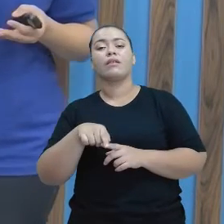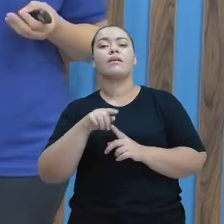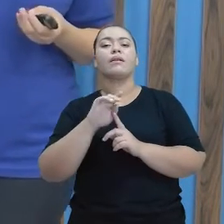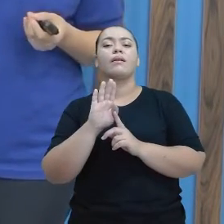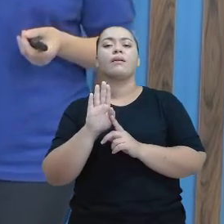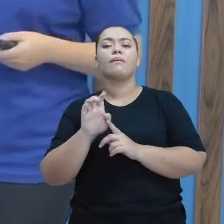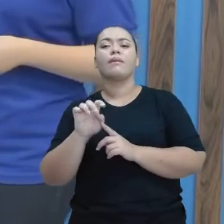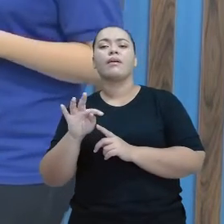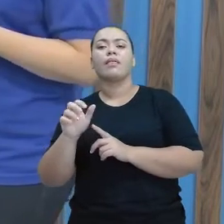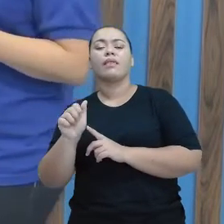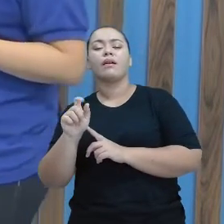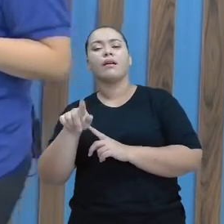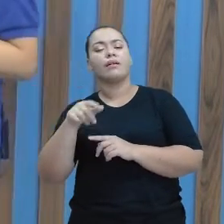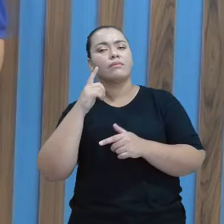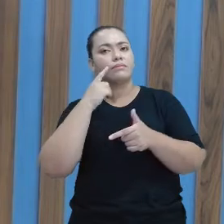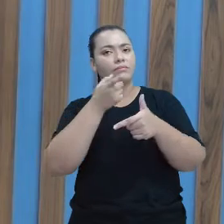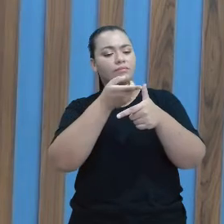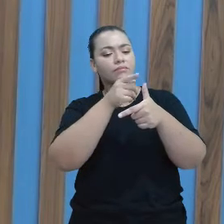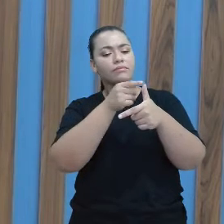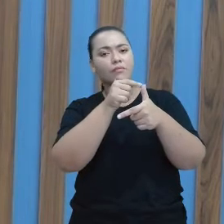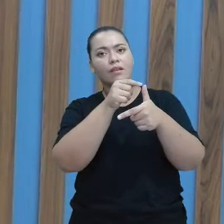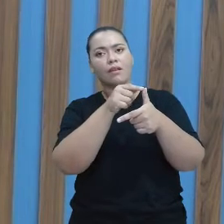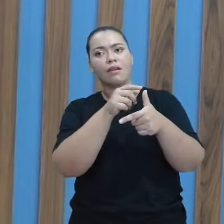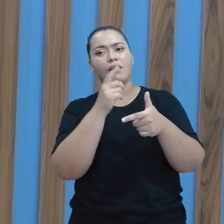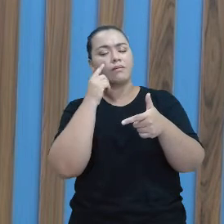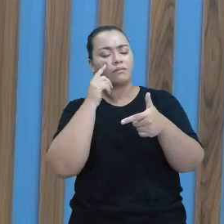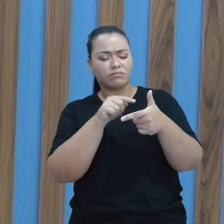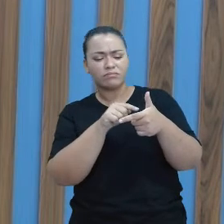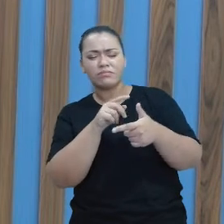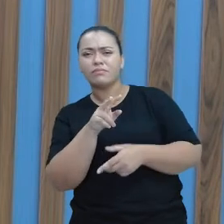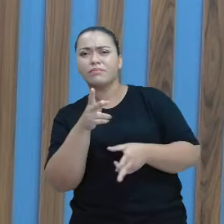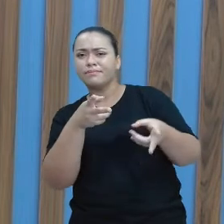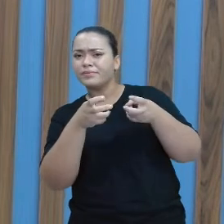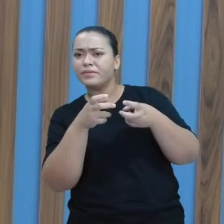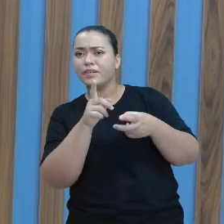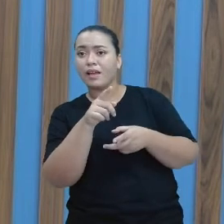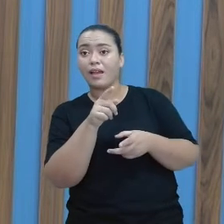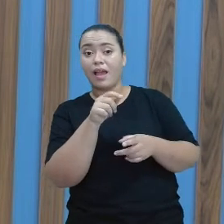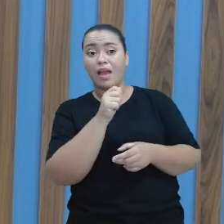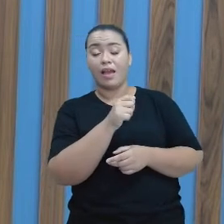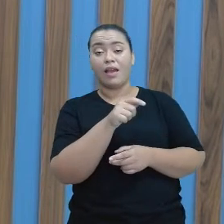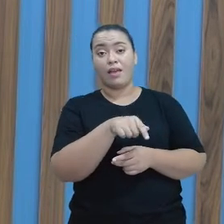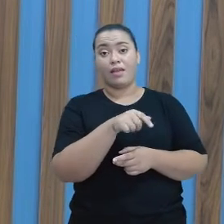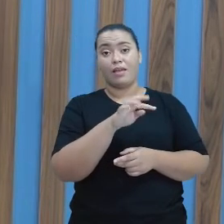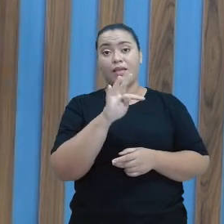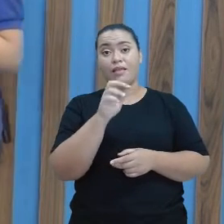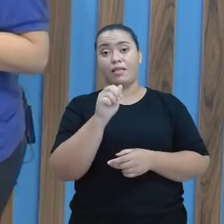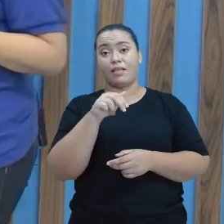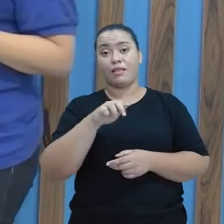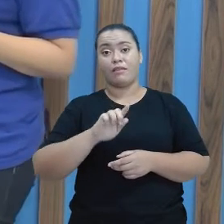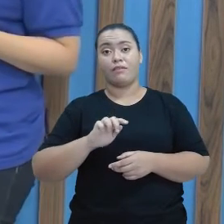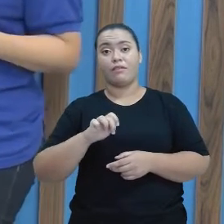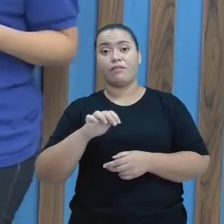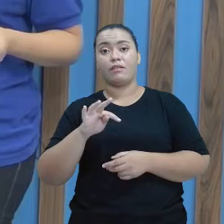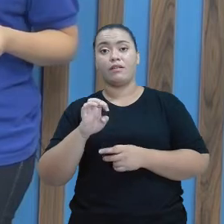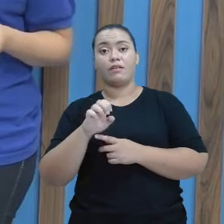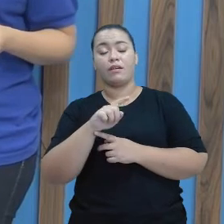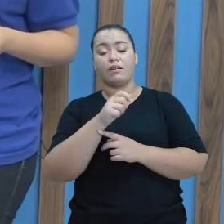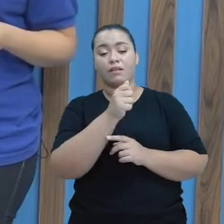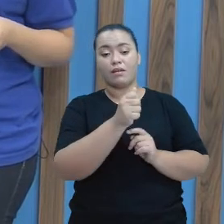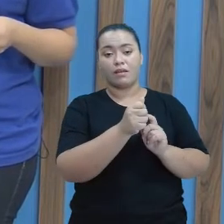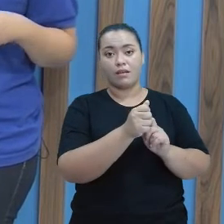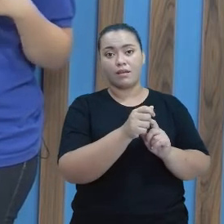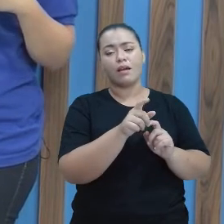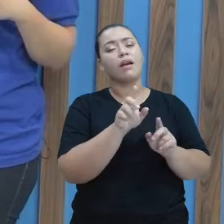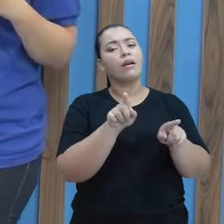disso, mas a gente disse que em situações como essa, a tangente desse ângulo vai ser o inverso da tangente